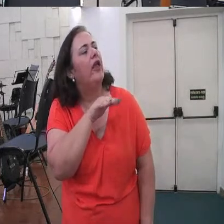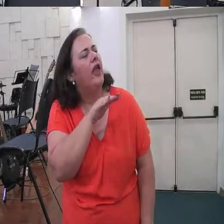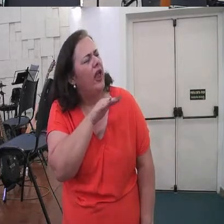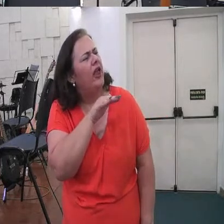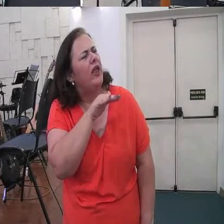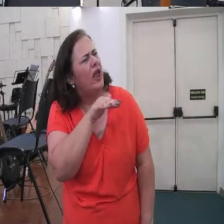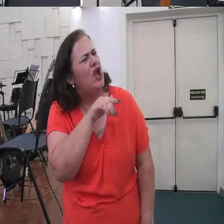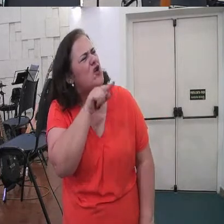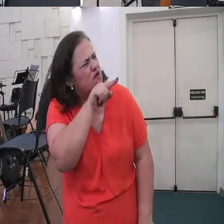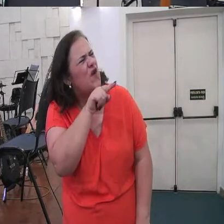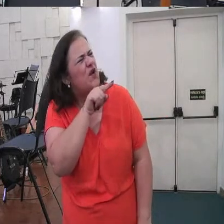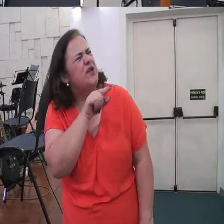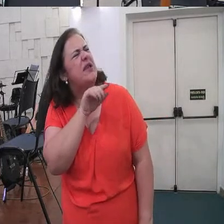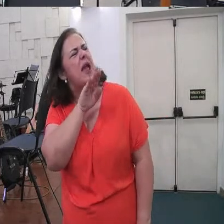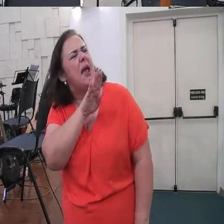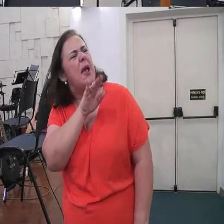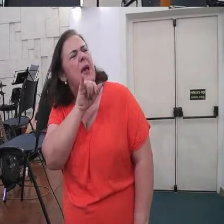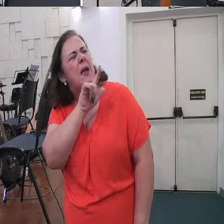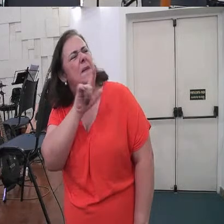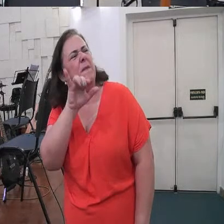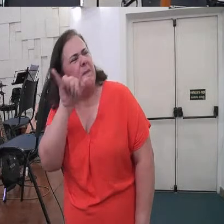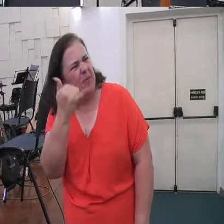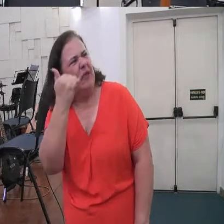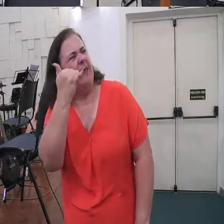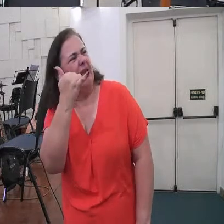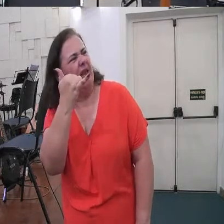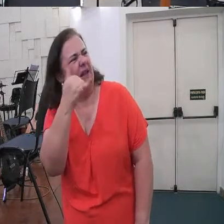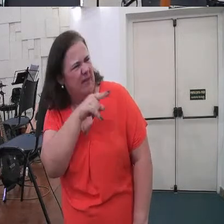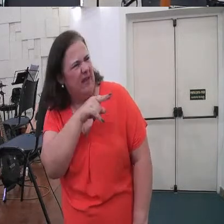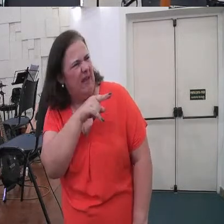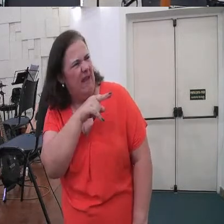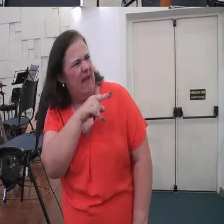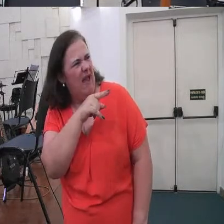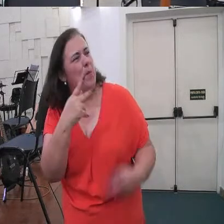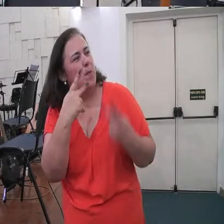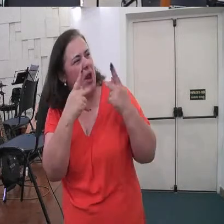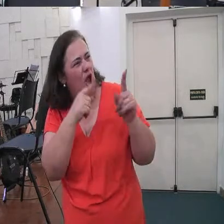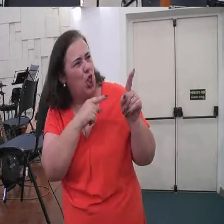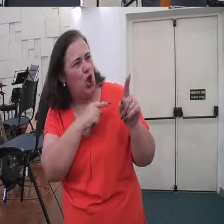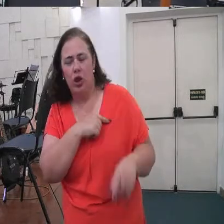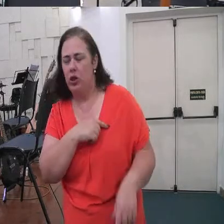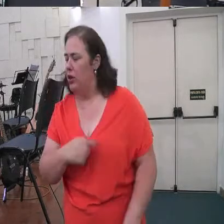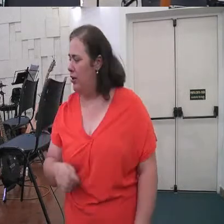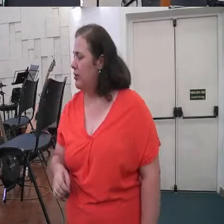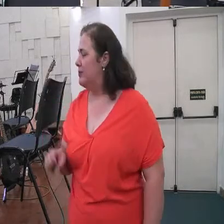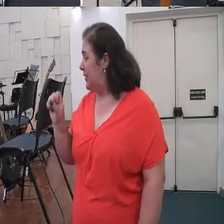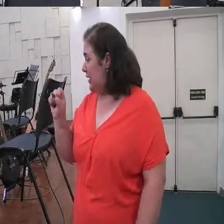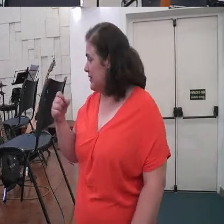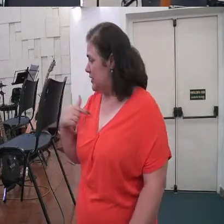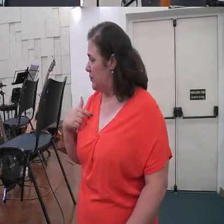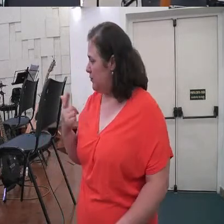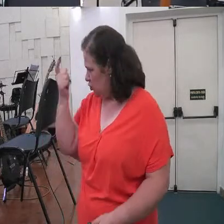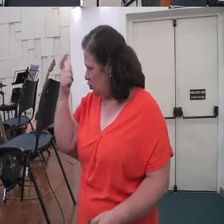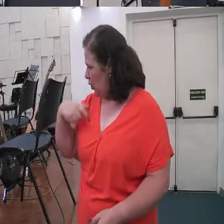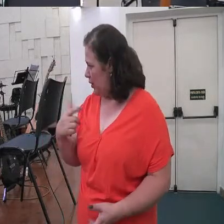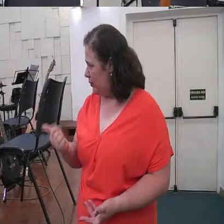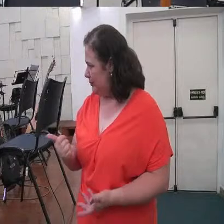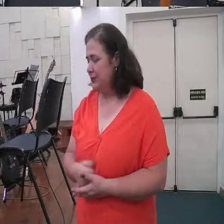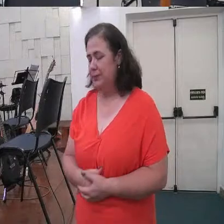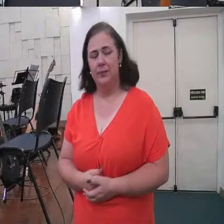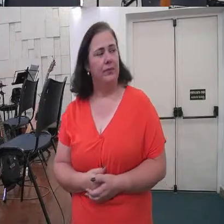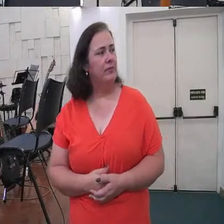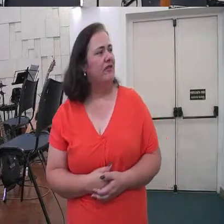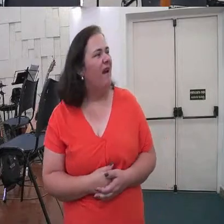você é Billy Graham, não é? E Billy Graham disse assim, sim, sou eu mesmo. E aí o